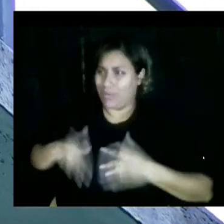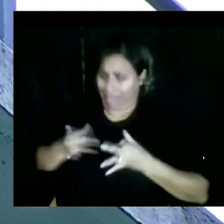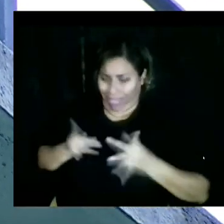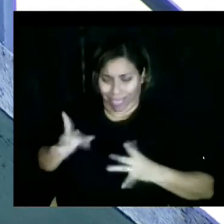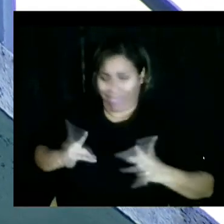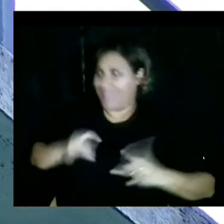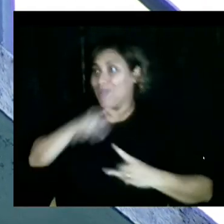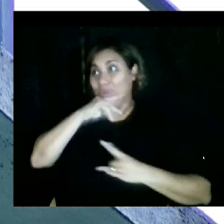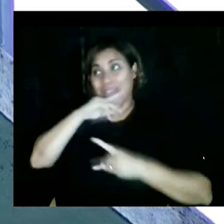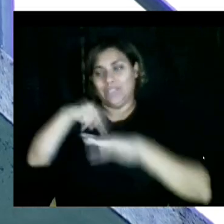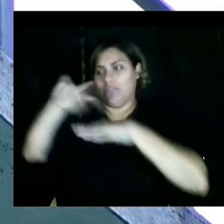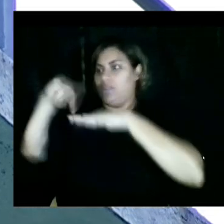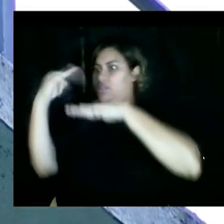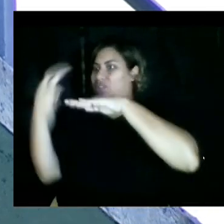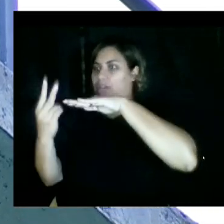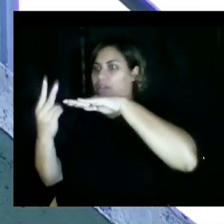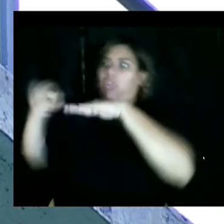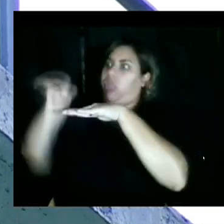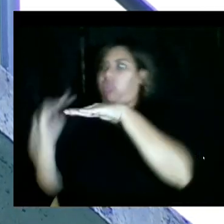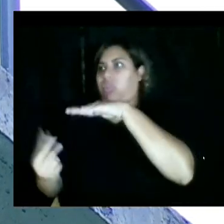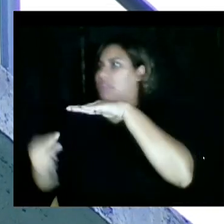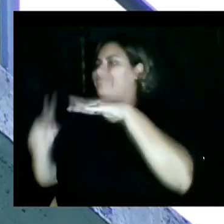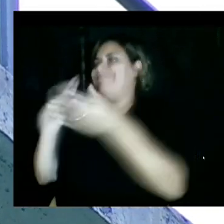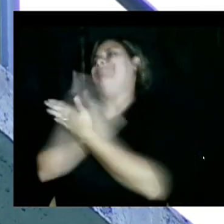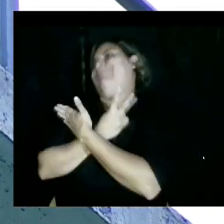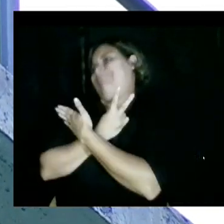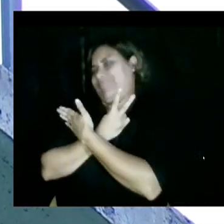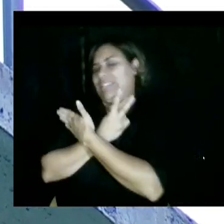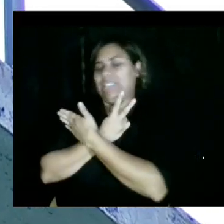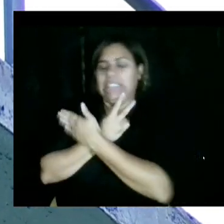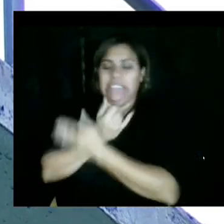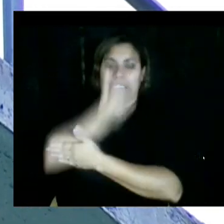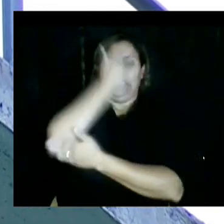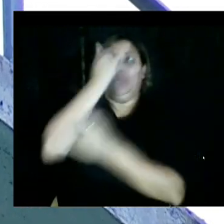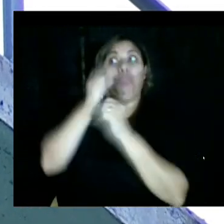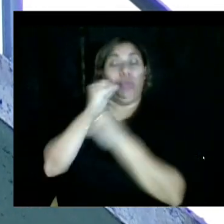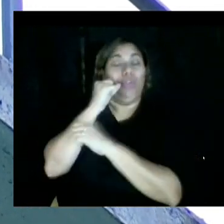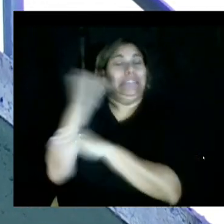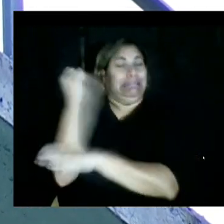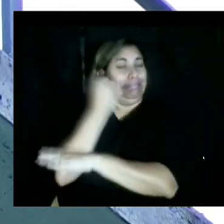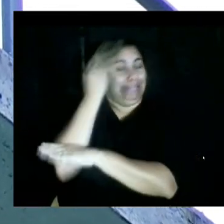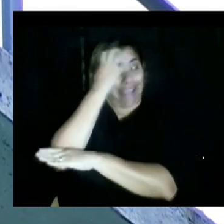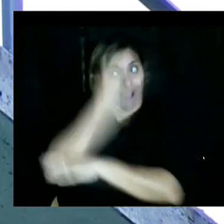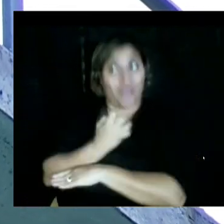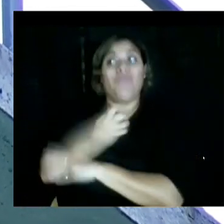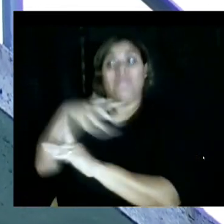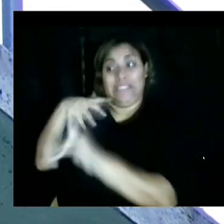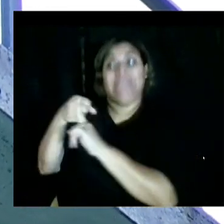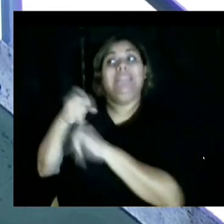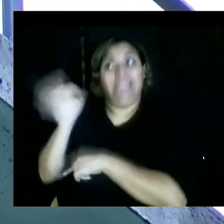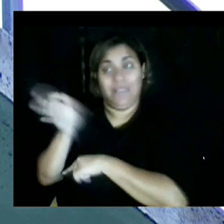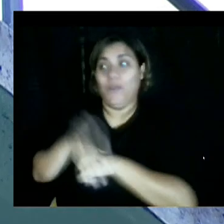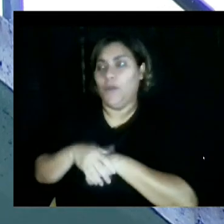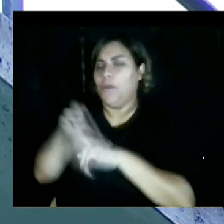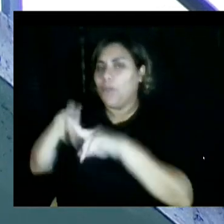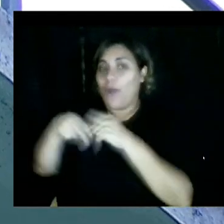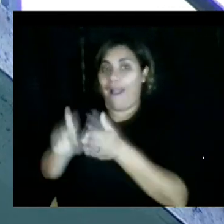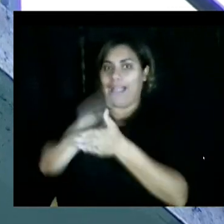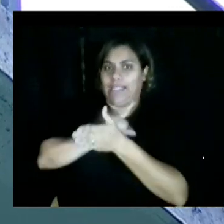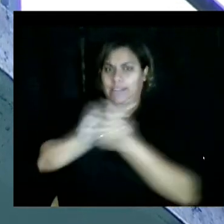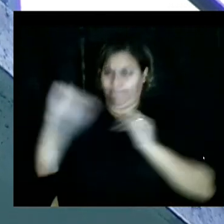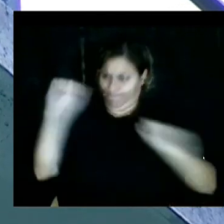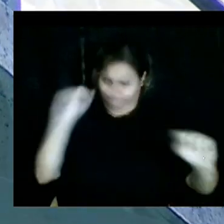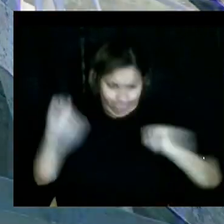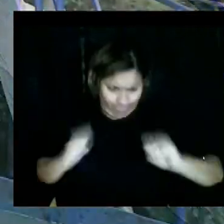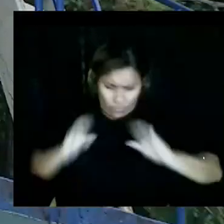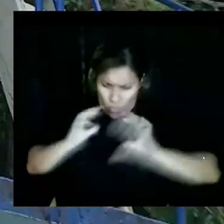tem que ficar. E isso pode causar um acidente grave. Então eles se secam muito bem antes de executar o